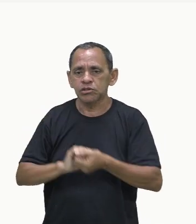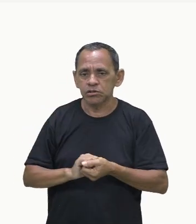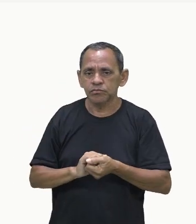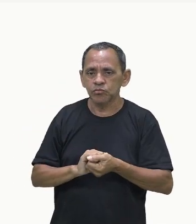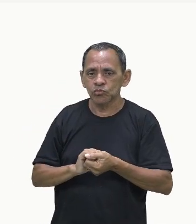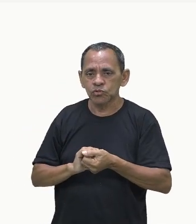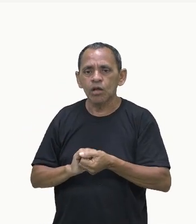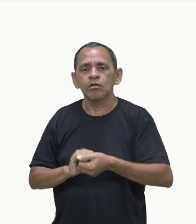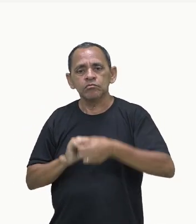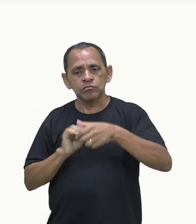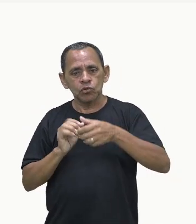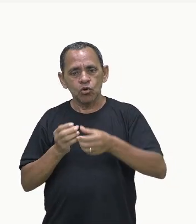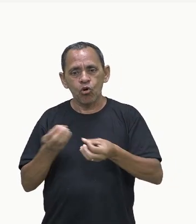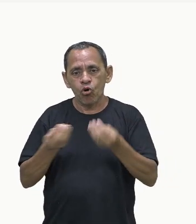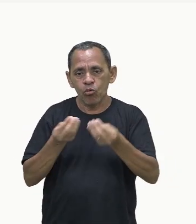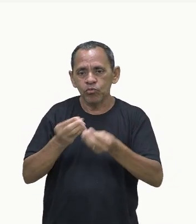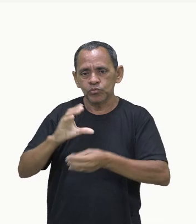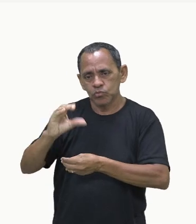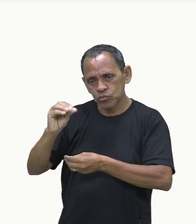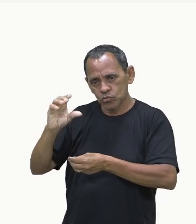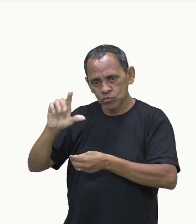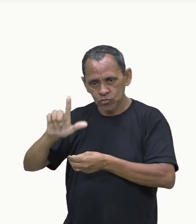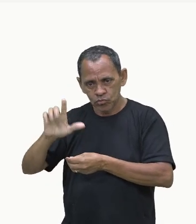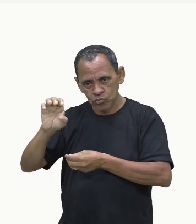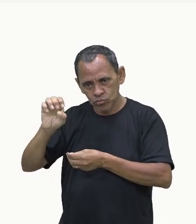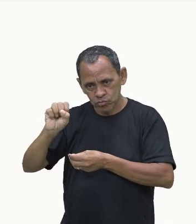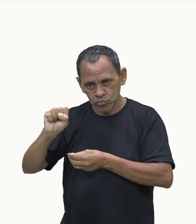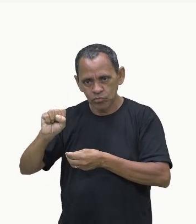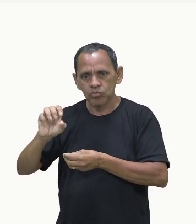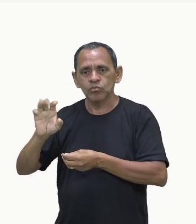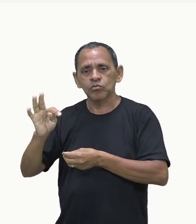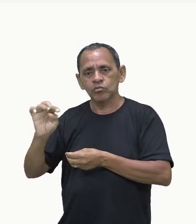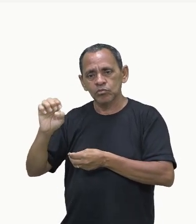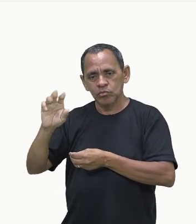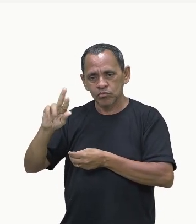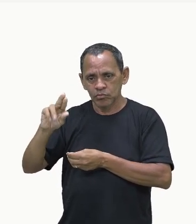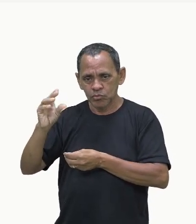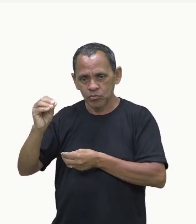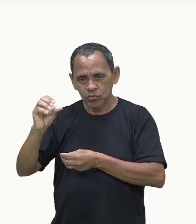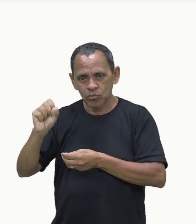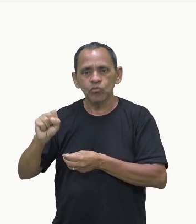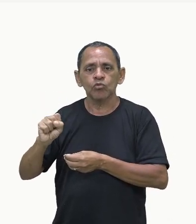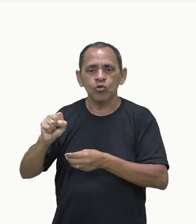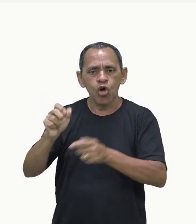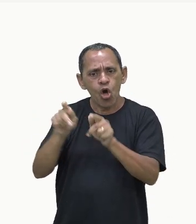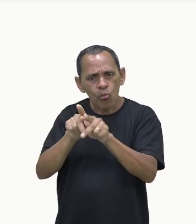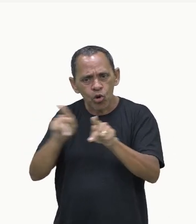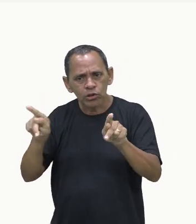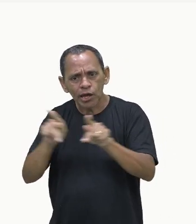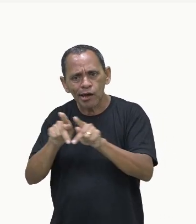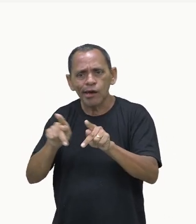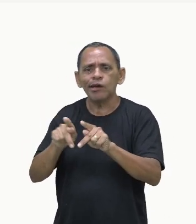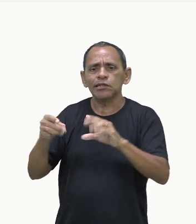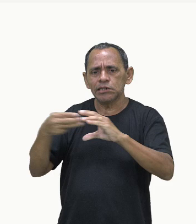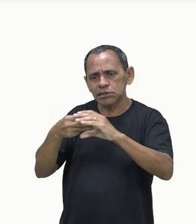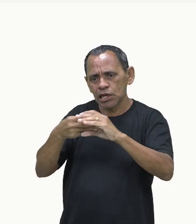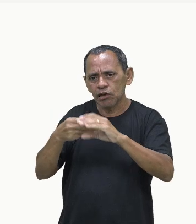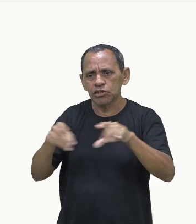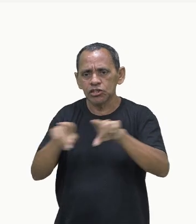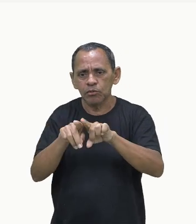glicolipídios, proteínas também, vários tipos de proteínas celulares, né? Todas